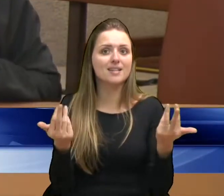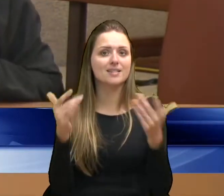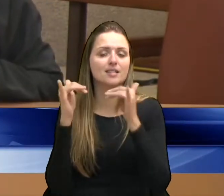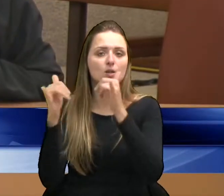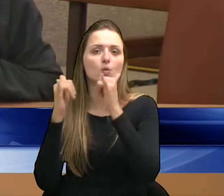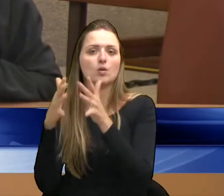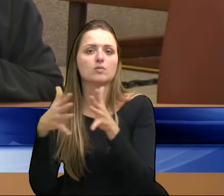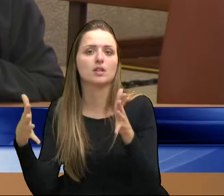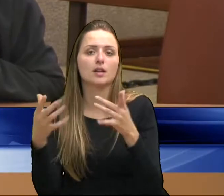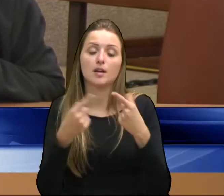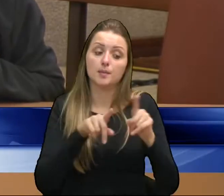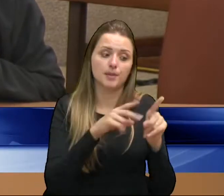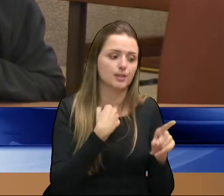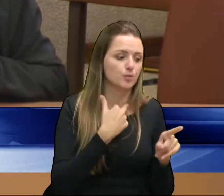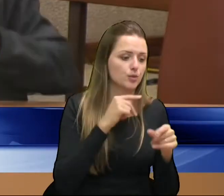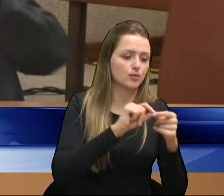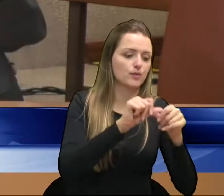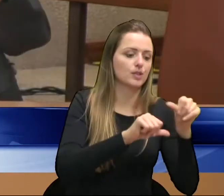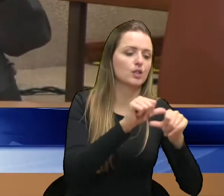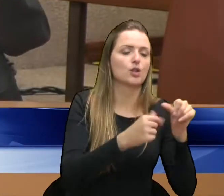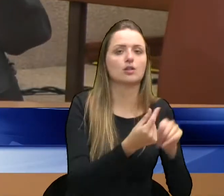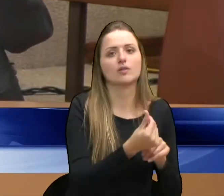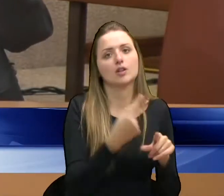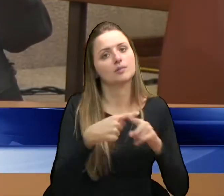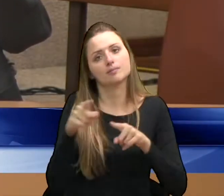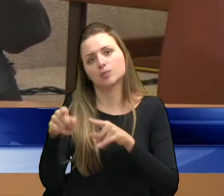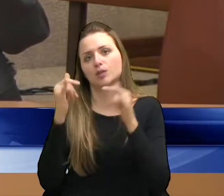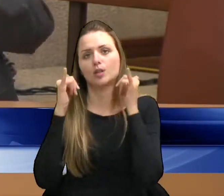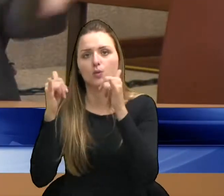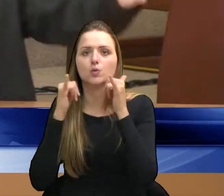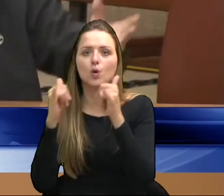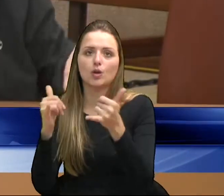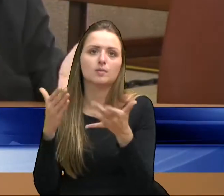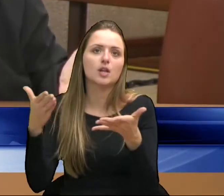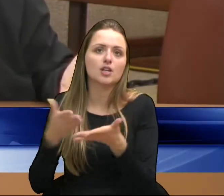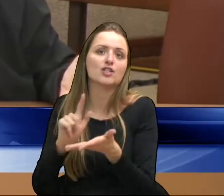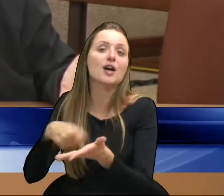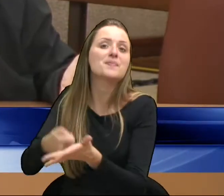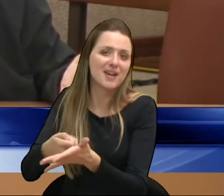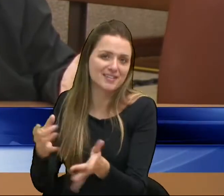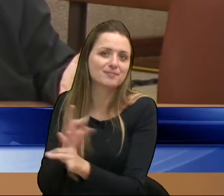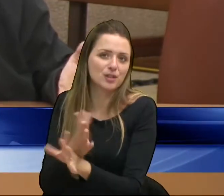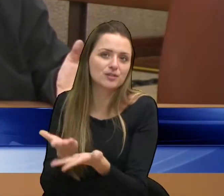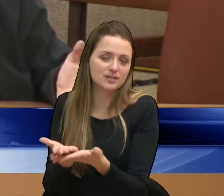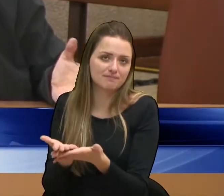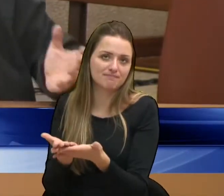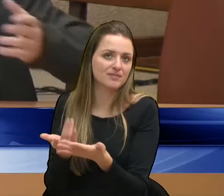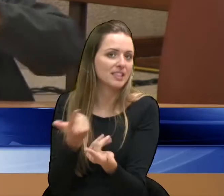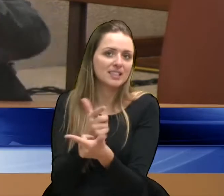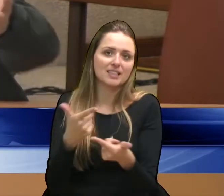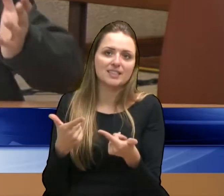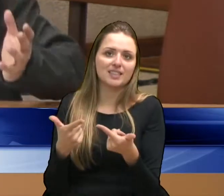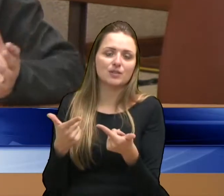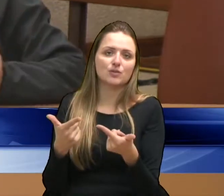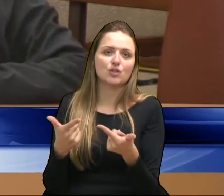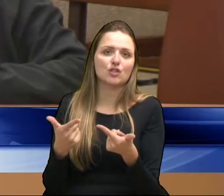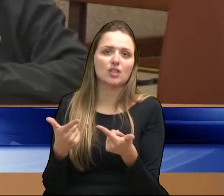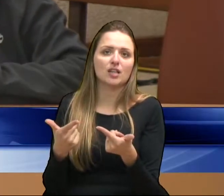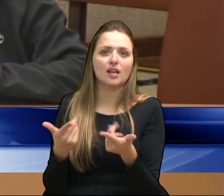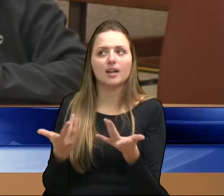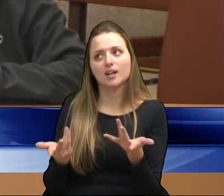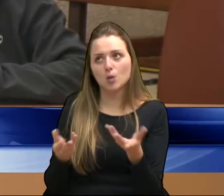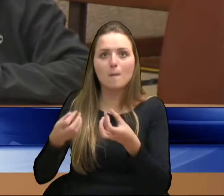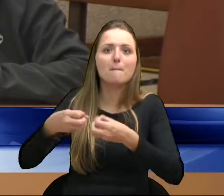o reajuste porque os ônibus já estavam pagos. Quer dizer, não tinha mais a depreciação